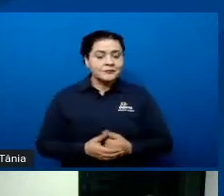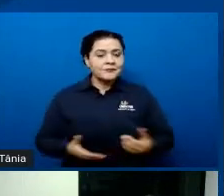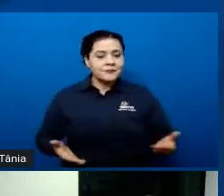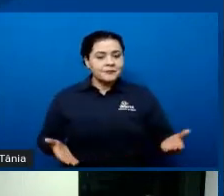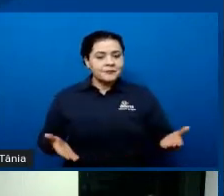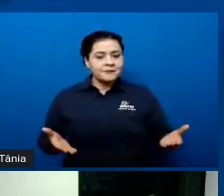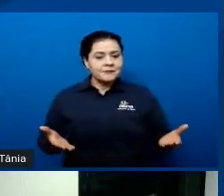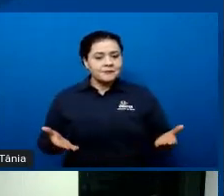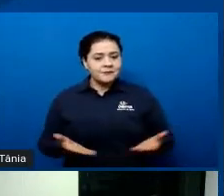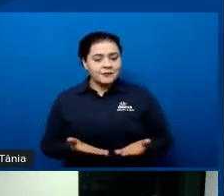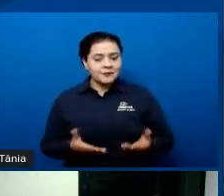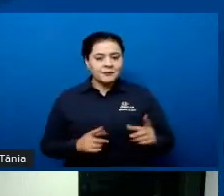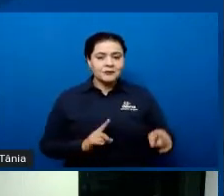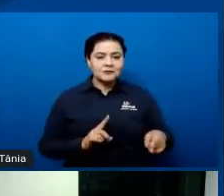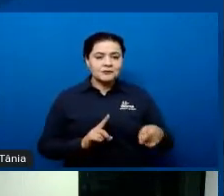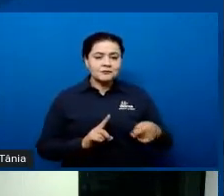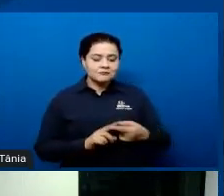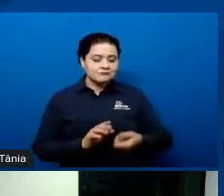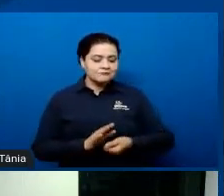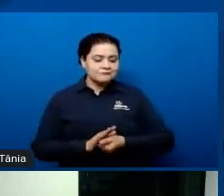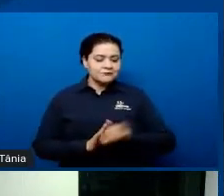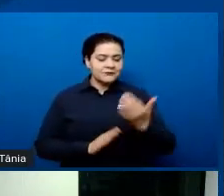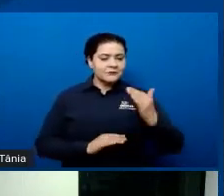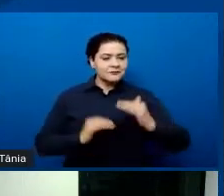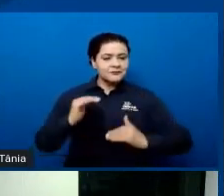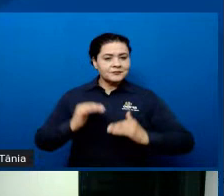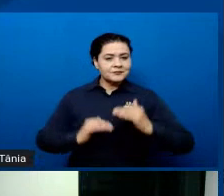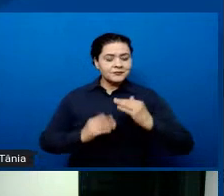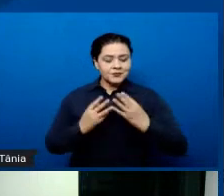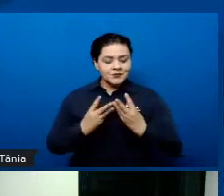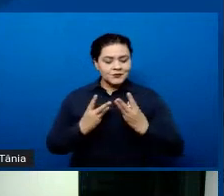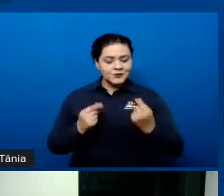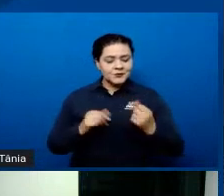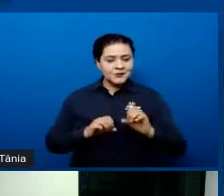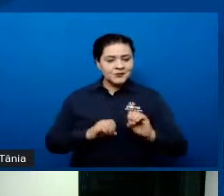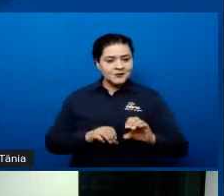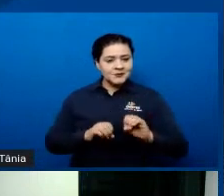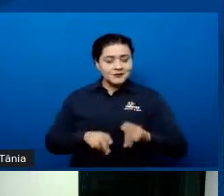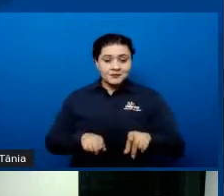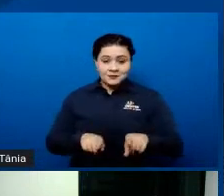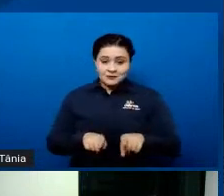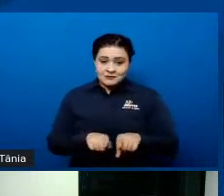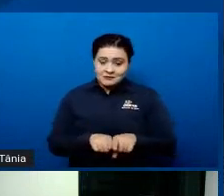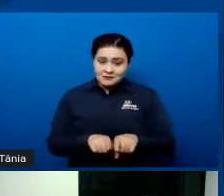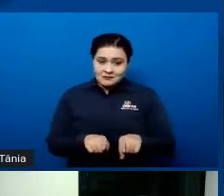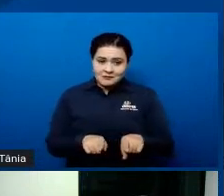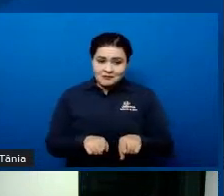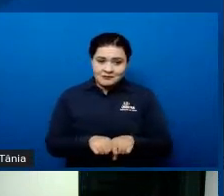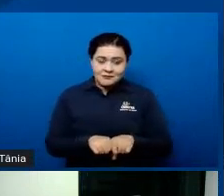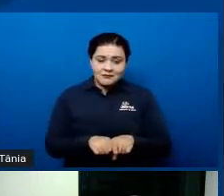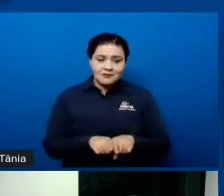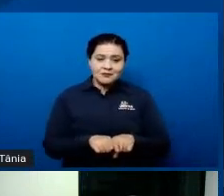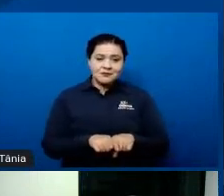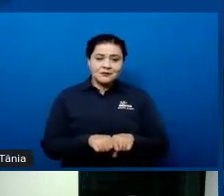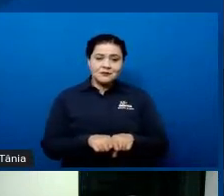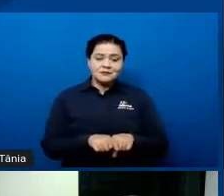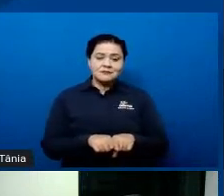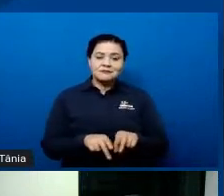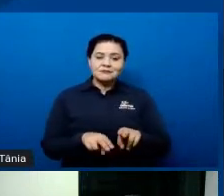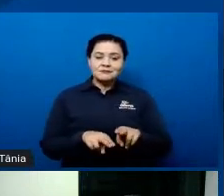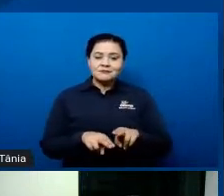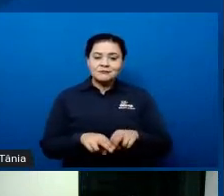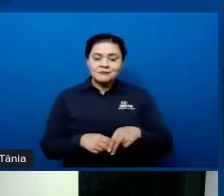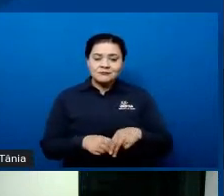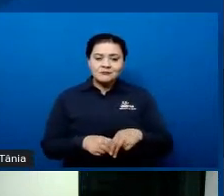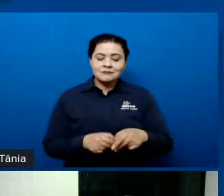hoje, né, atingir os múltiplos níveis de qualidade de ensino, também, e aí que eu não falo, é uma